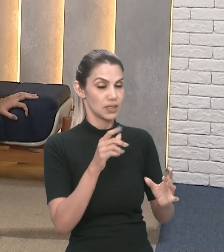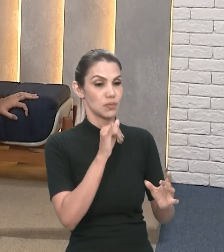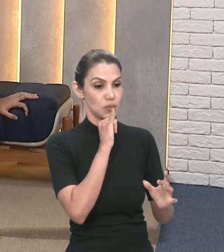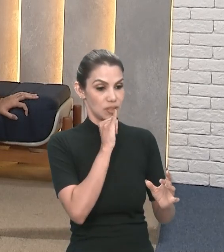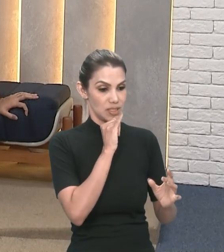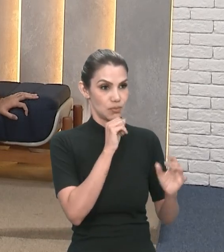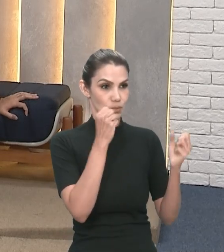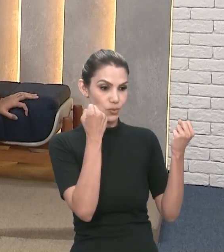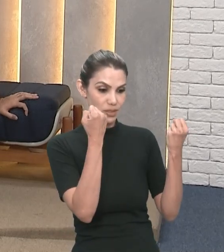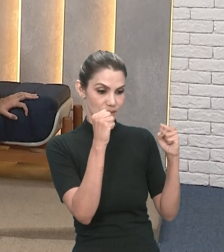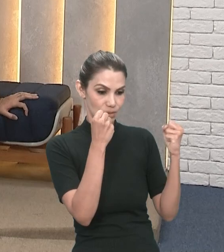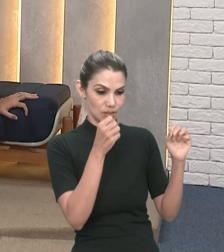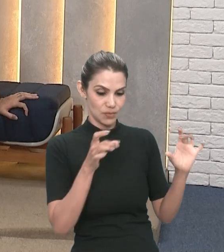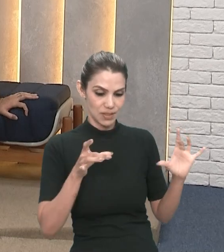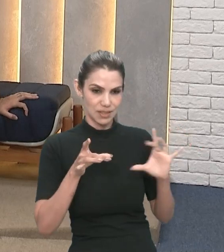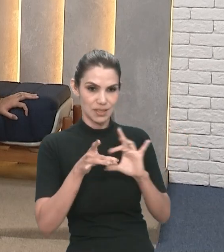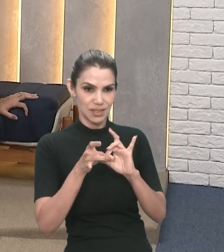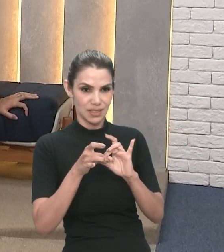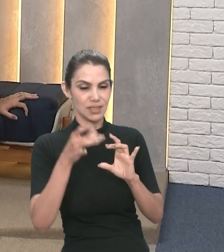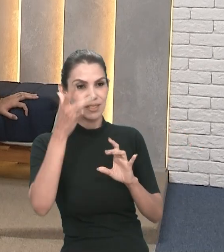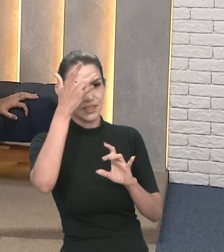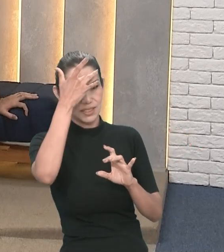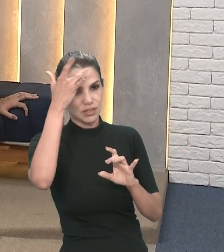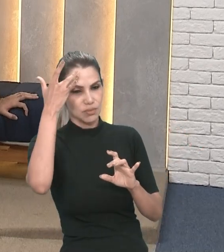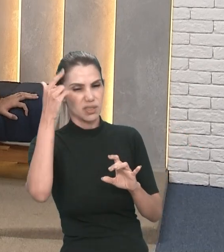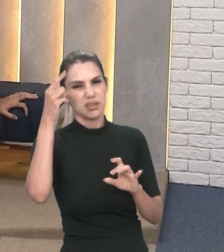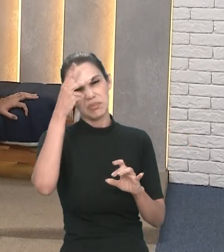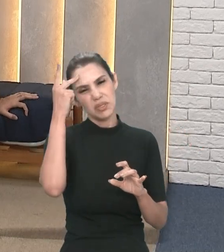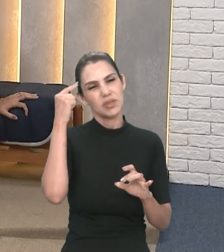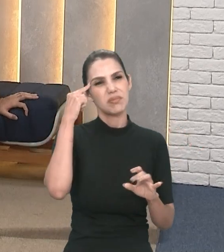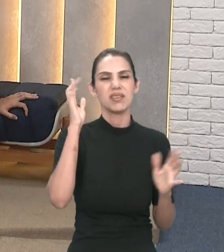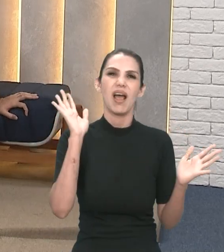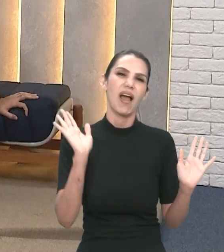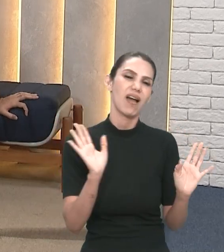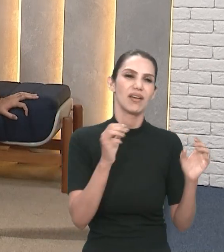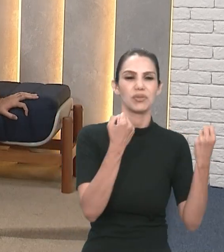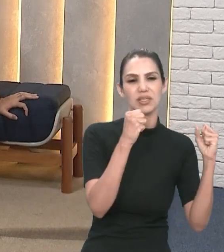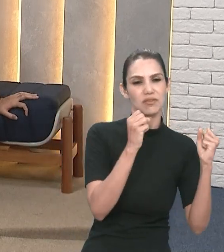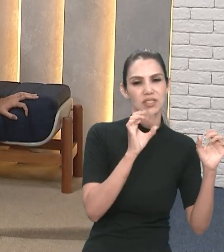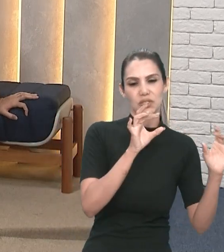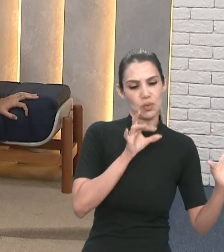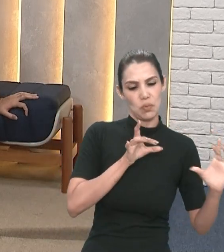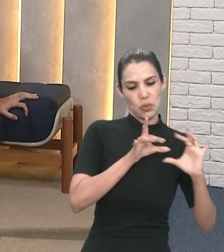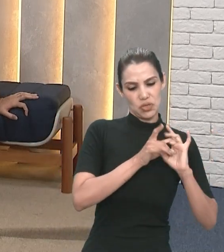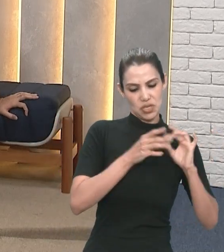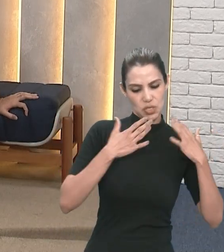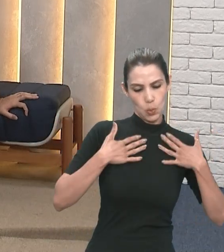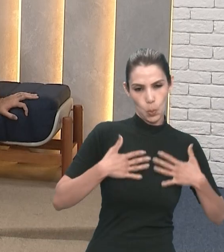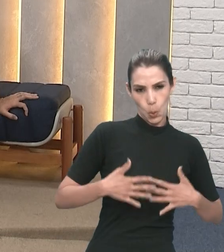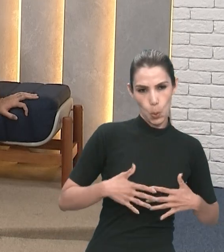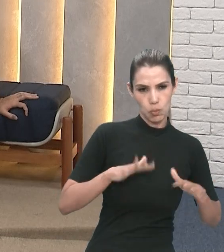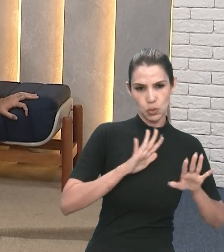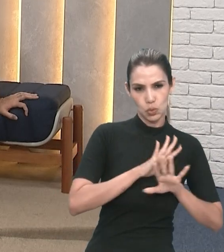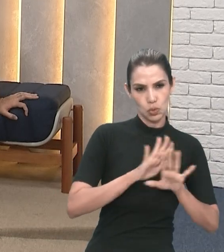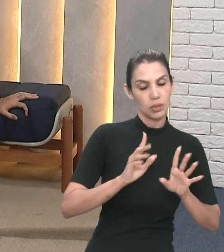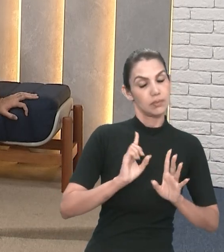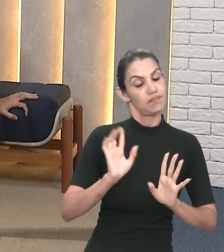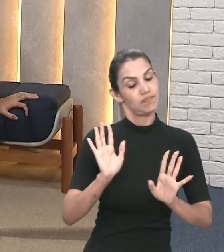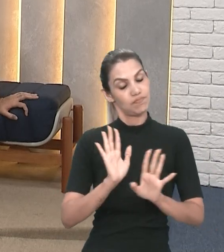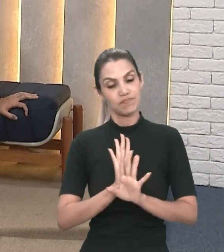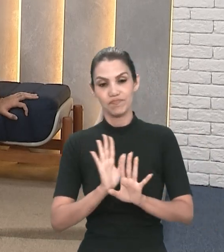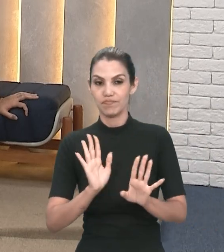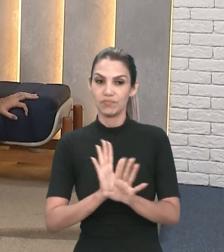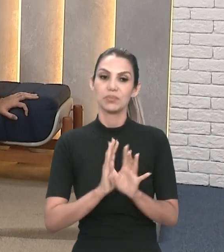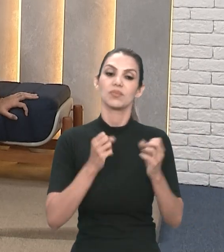saúde mental. Todo mundo acha que a educação física só mexe com a saúde corporal, com esporte e corpo, né? Pelo contrário, a